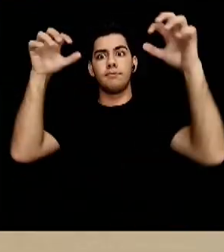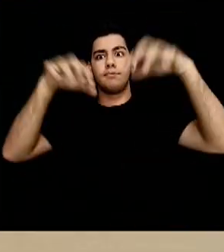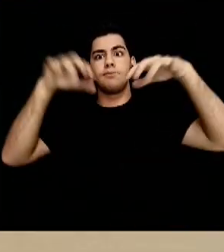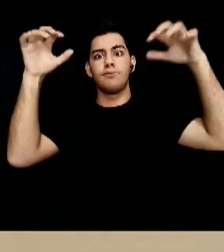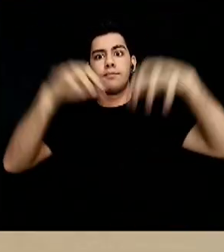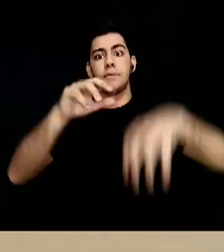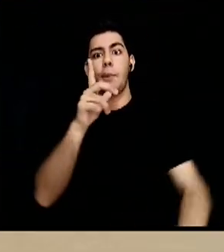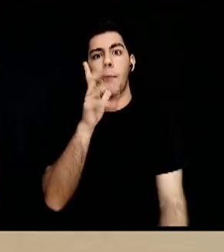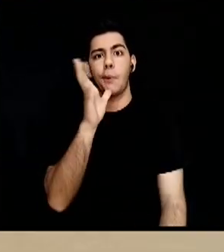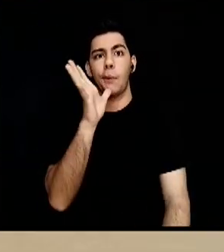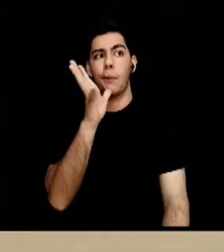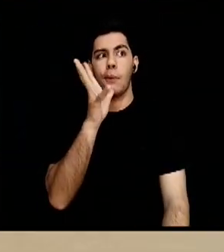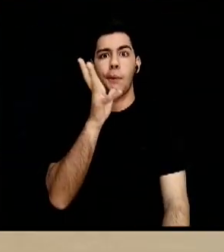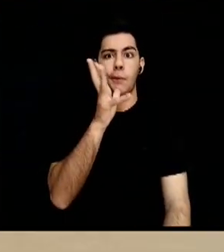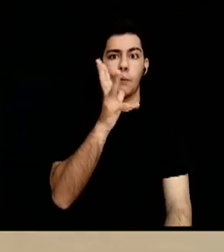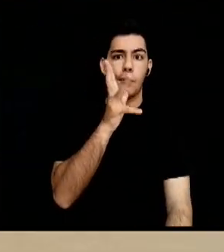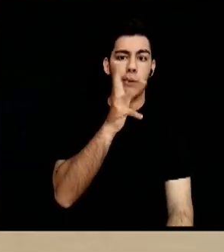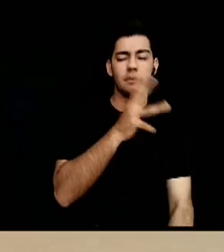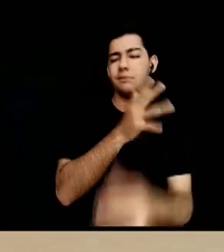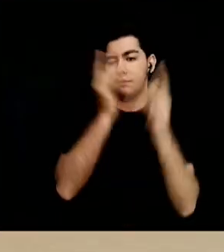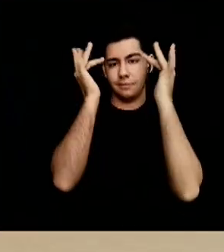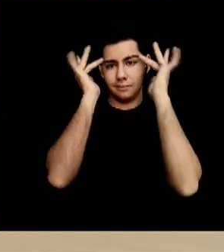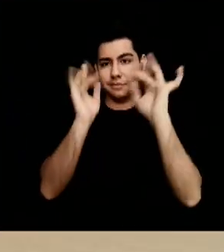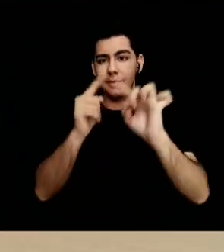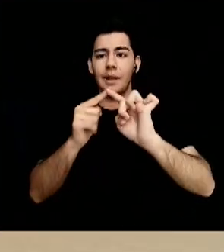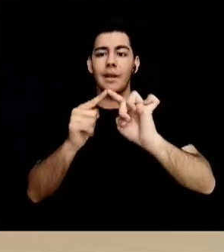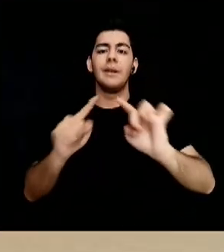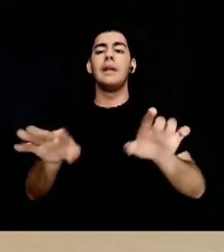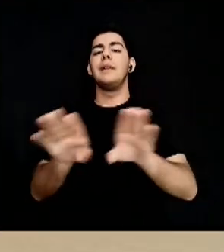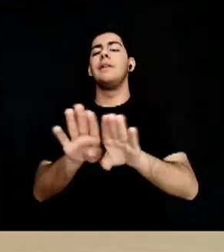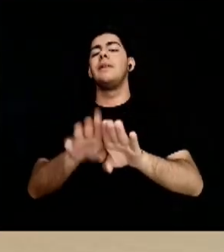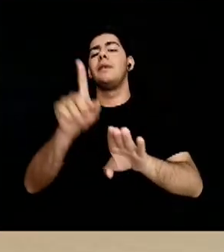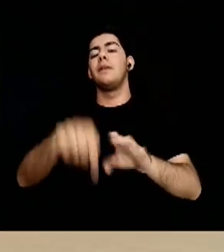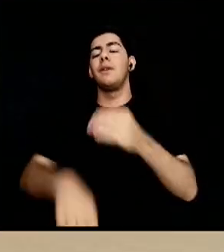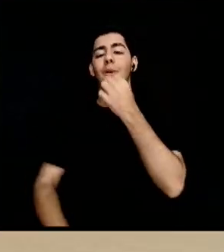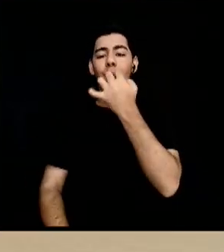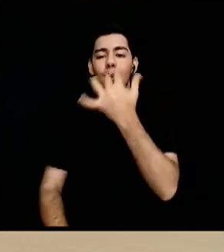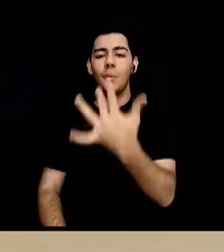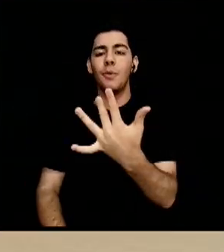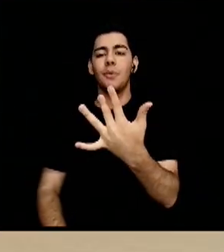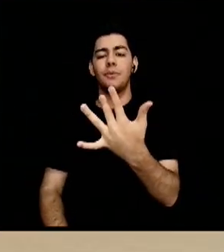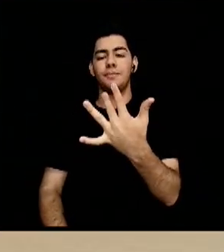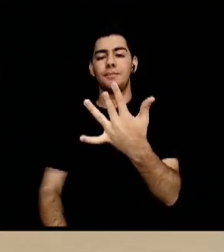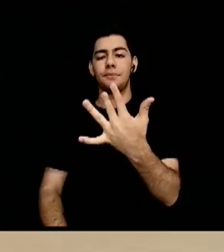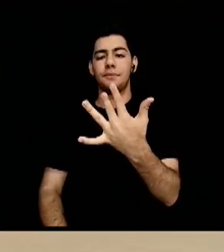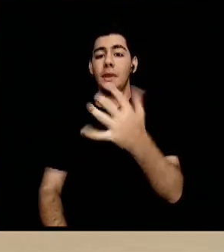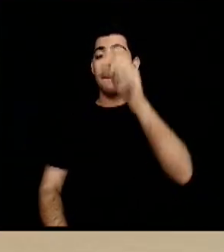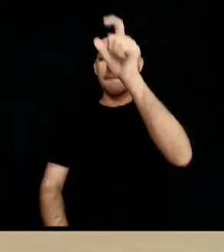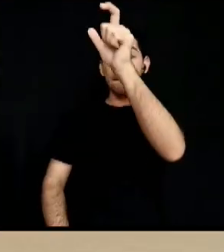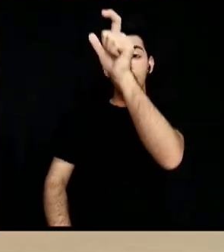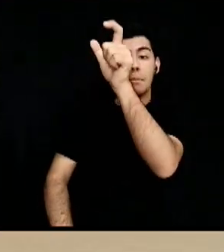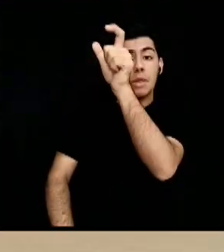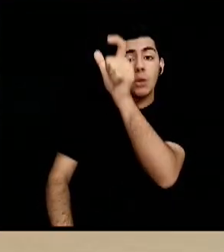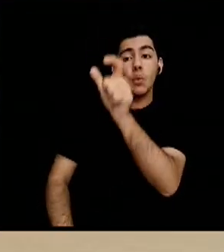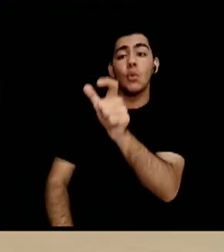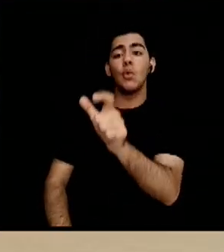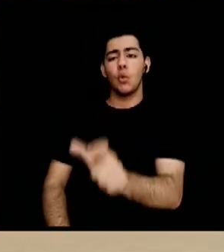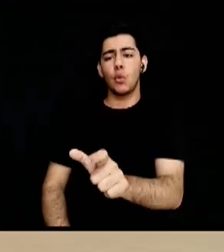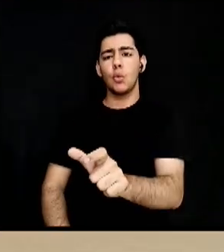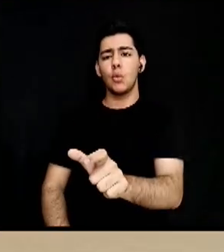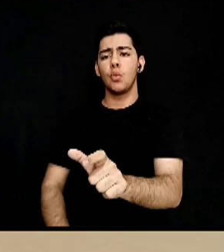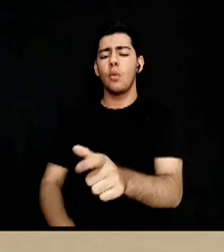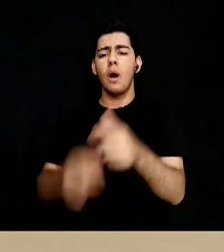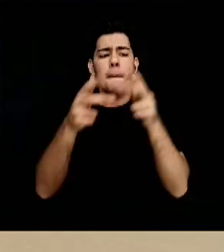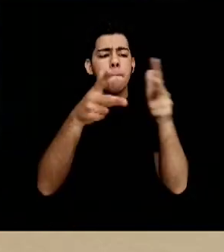saber. Mas assim, eu acho que vale também, Simone, a pessoa avaliar o local que ela vai colocar